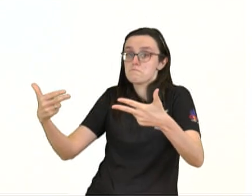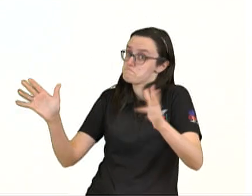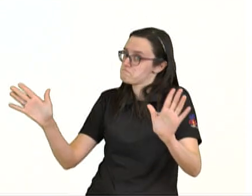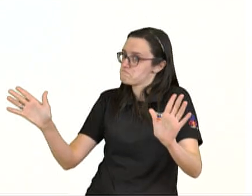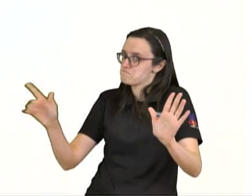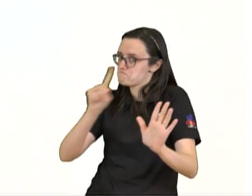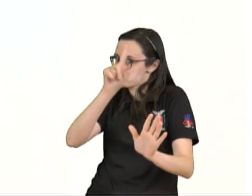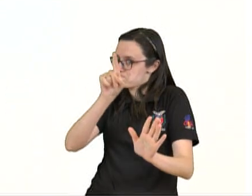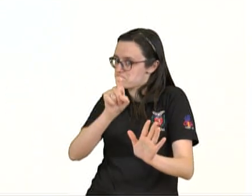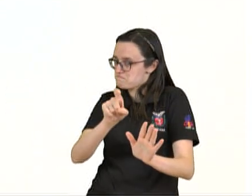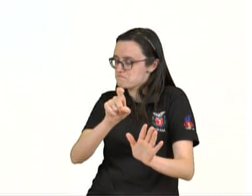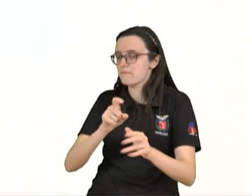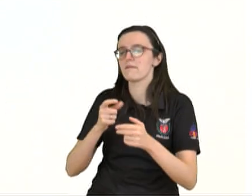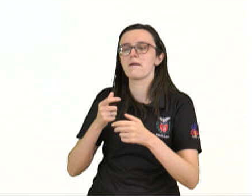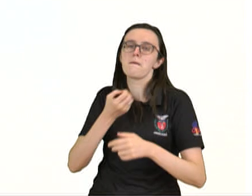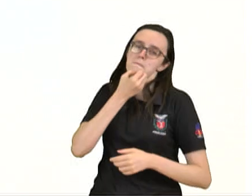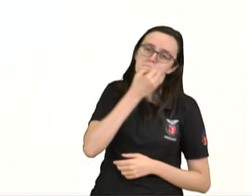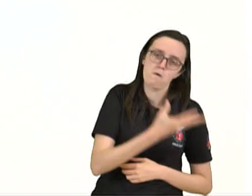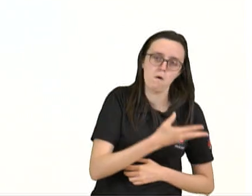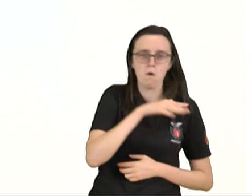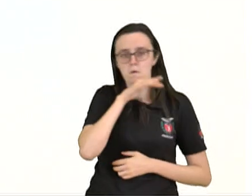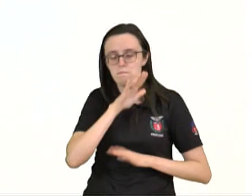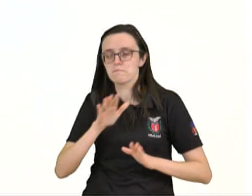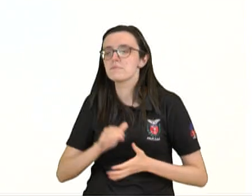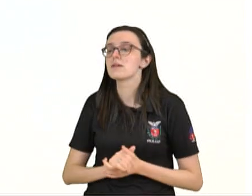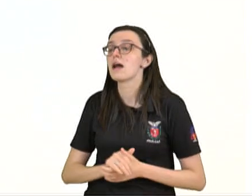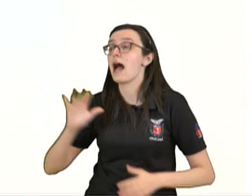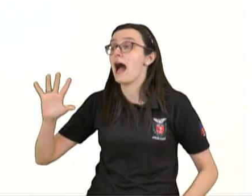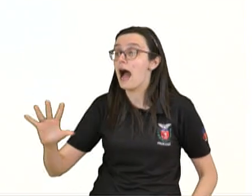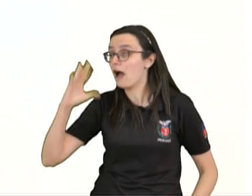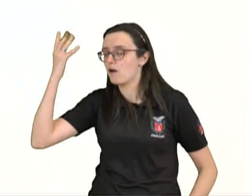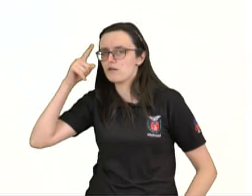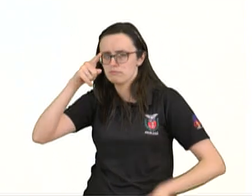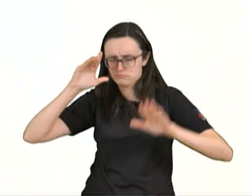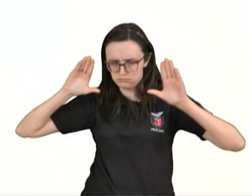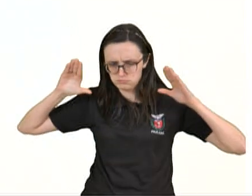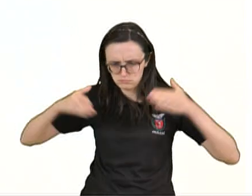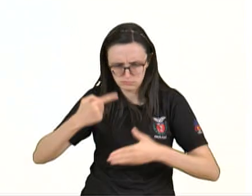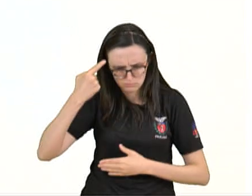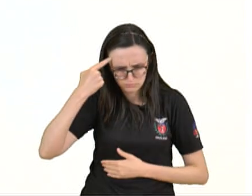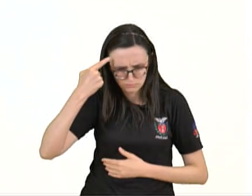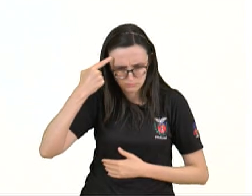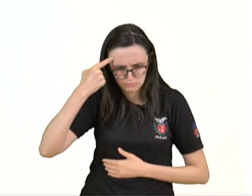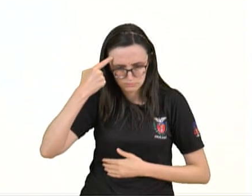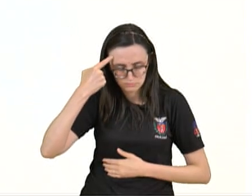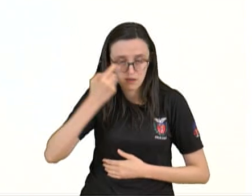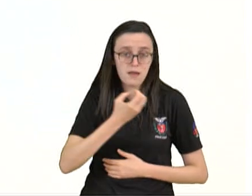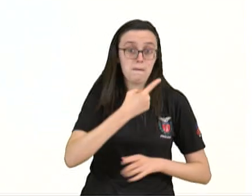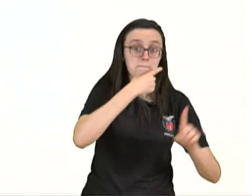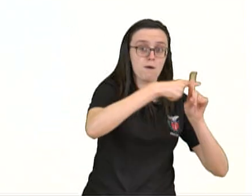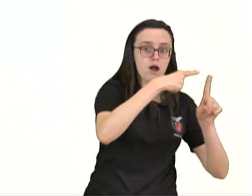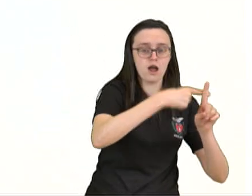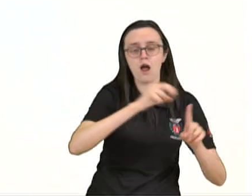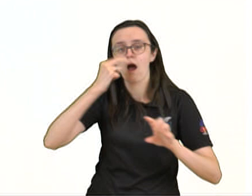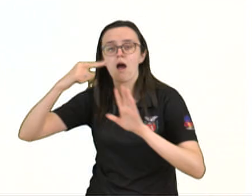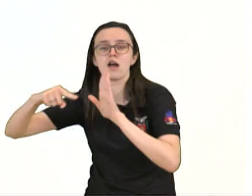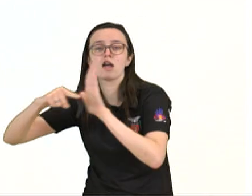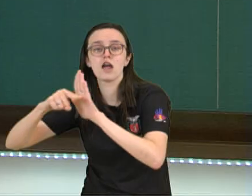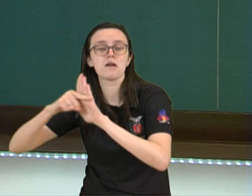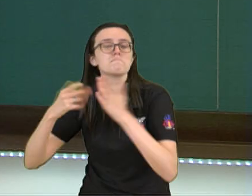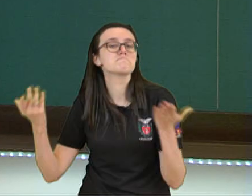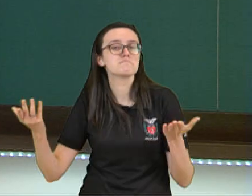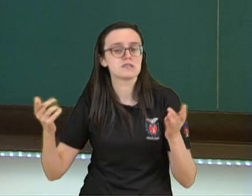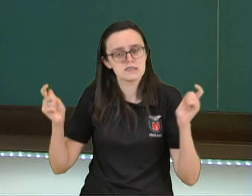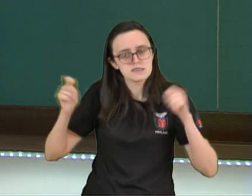as opções, bom ou ruim acontecer, concentre-se nas lições, positivas ou negativas, que